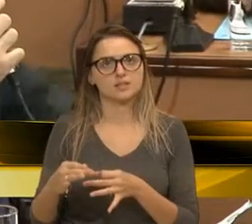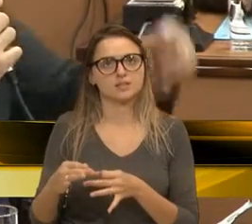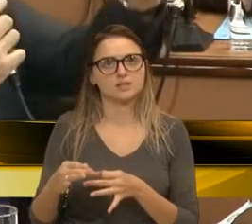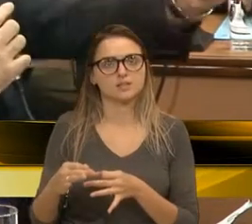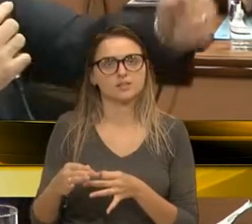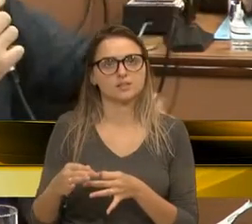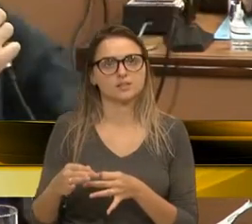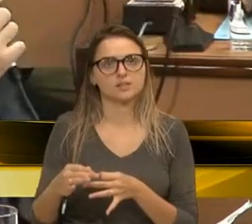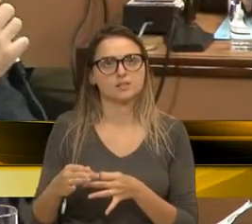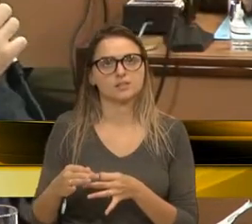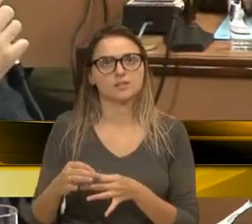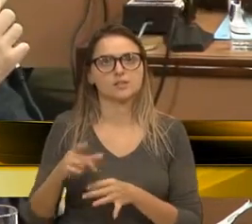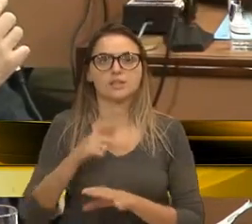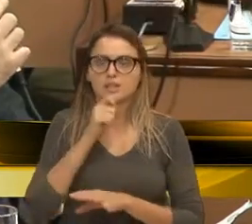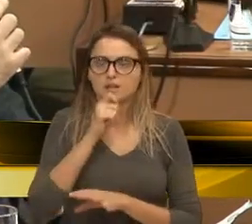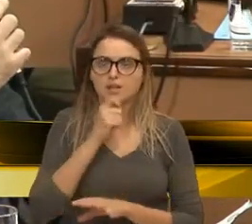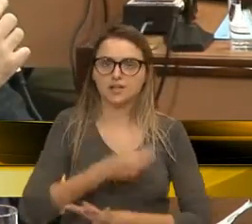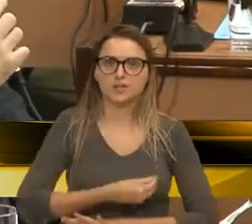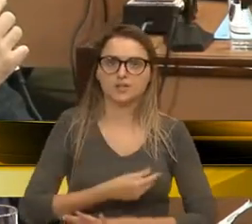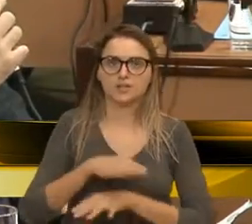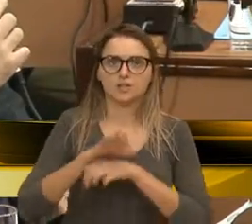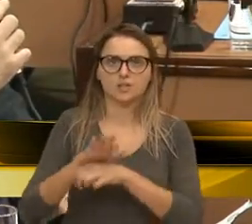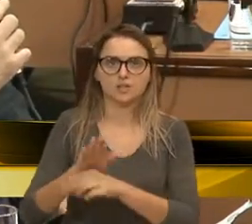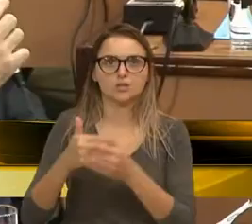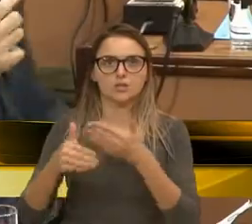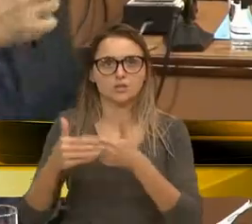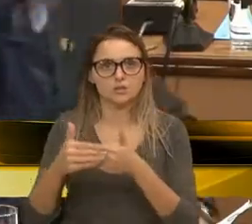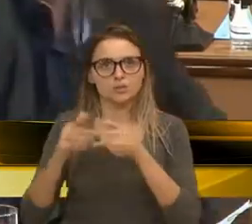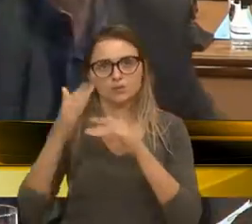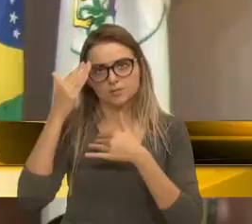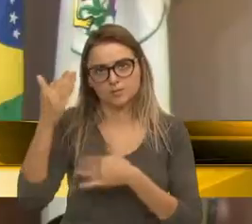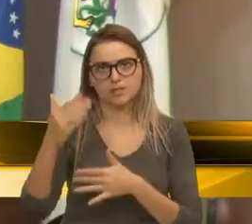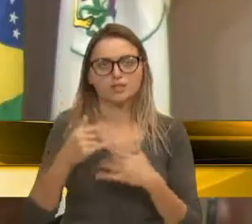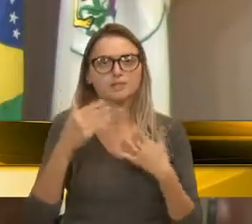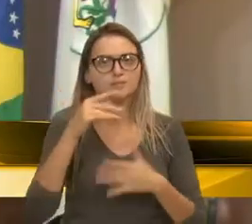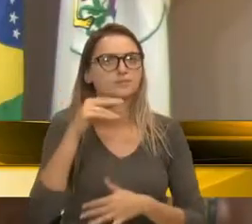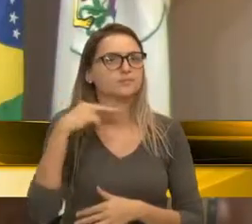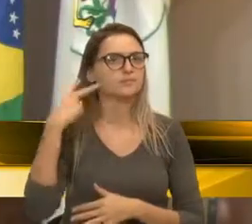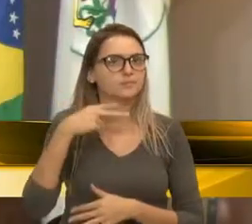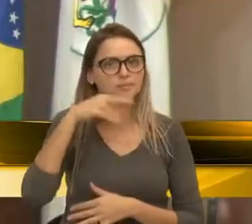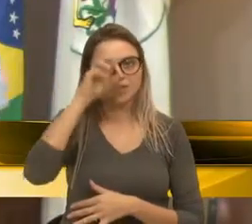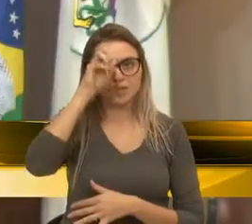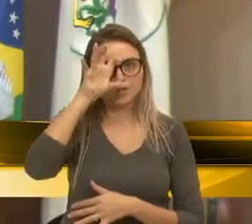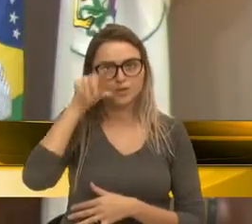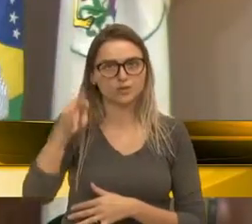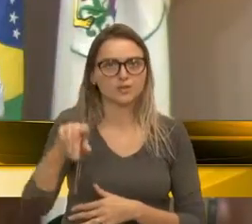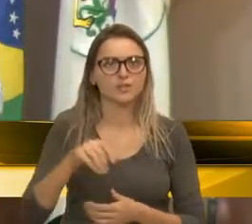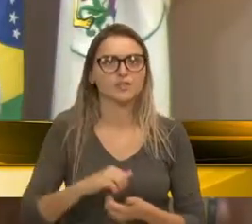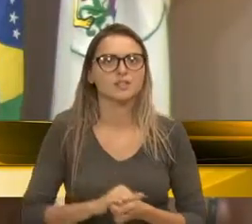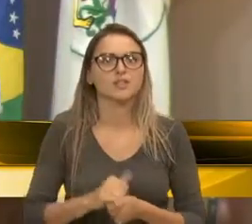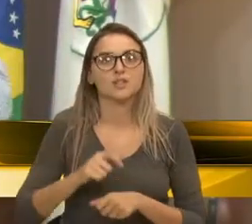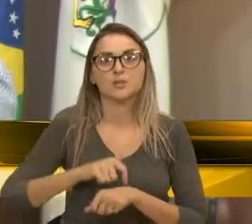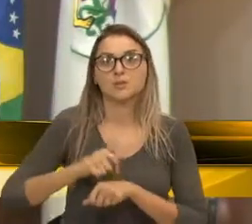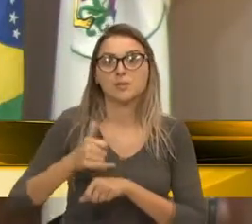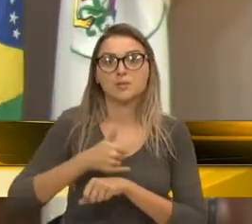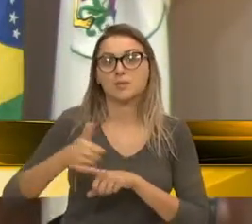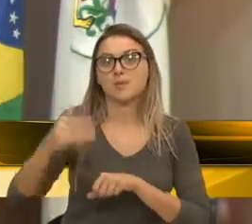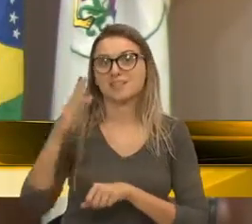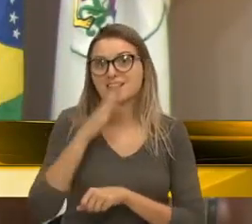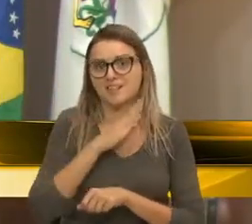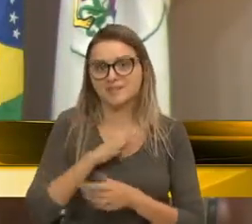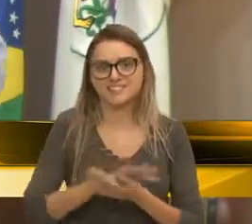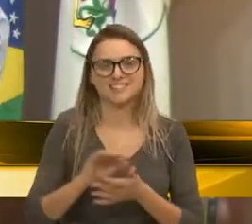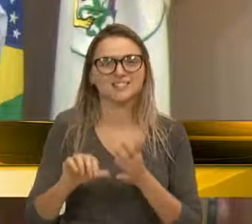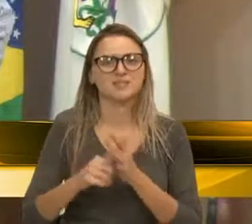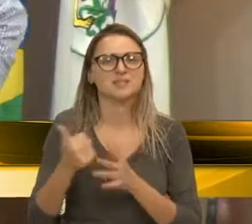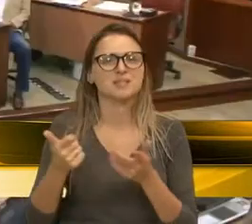estão em vida ajudando a nossa coletividade. Parabéns. Vereador Fiuza, rapidamente. O tempo voa. Sim.